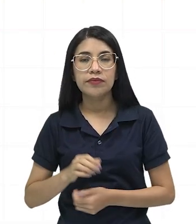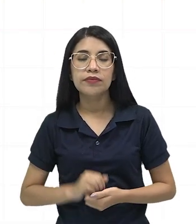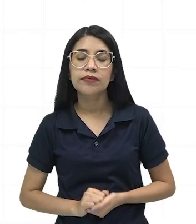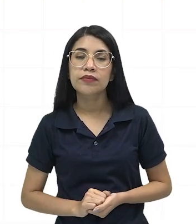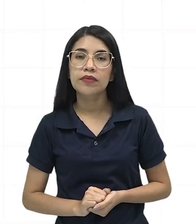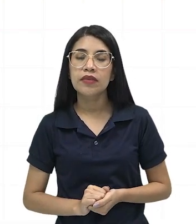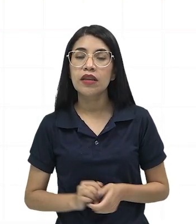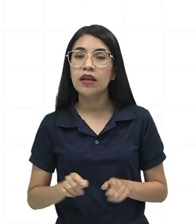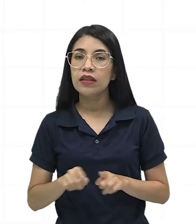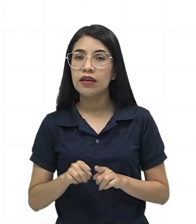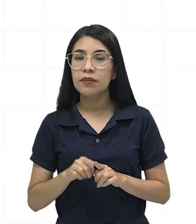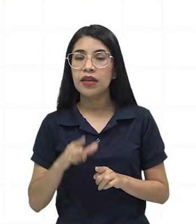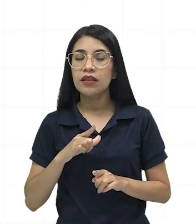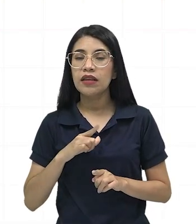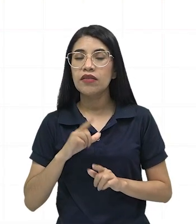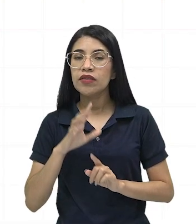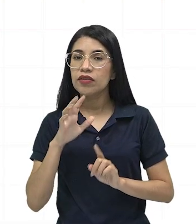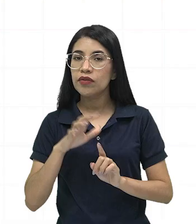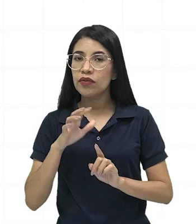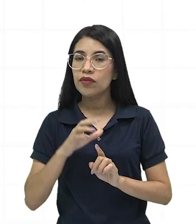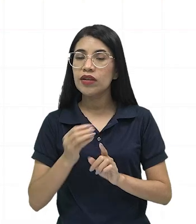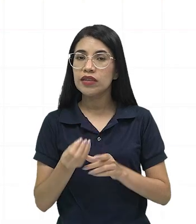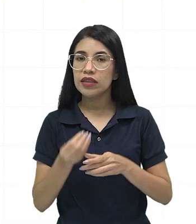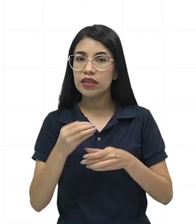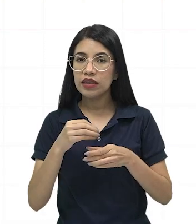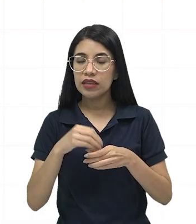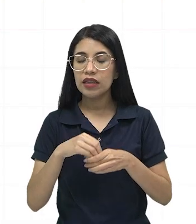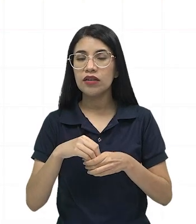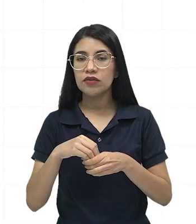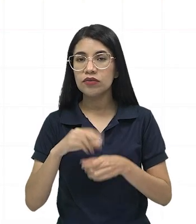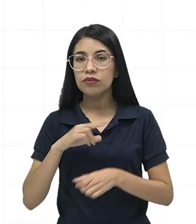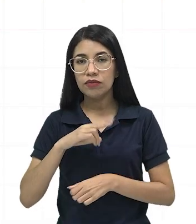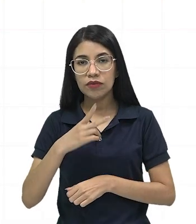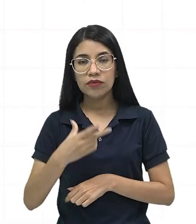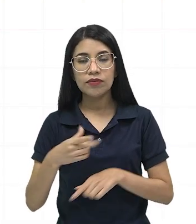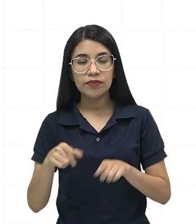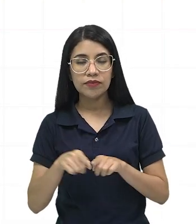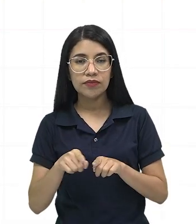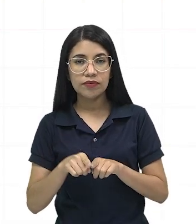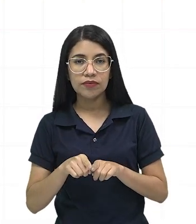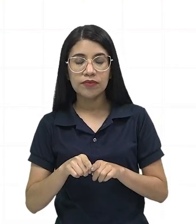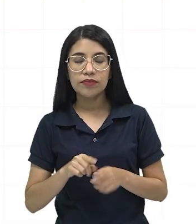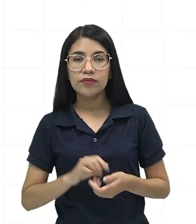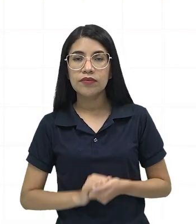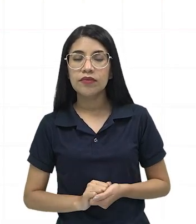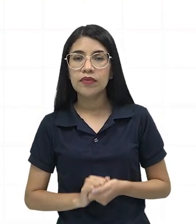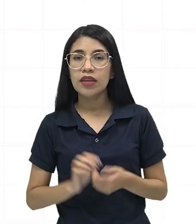Então também essa influência vai estar presente dentro de Portugal. As